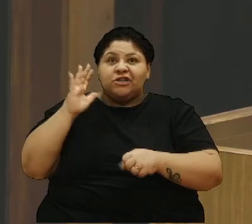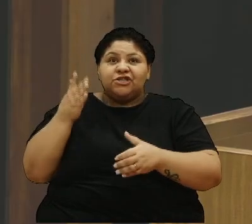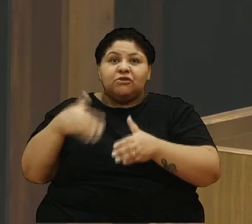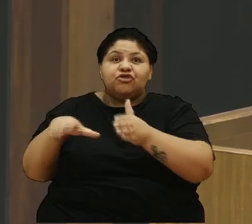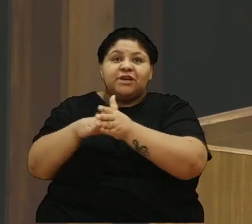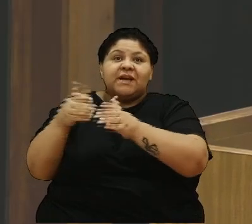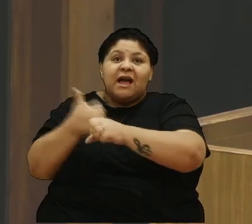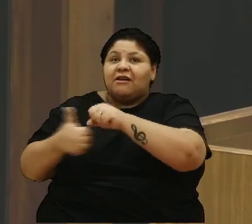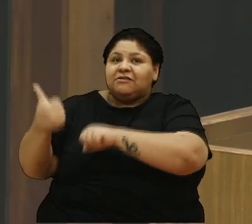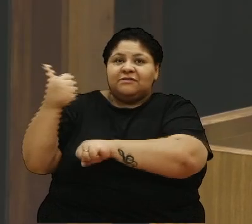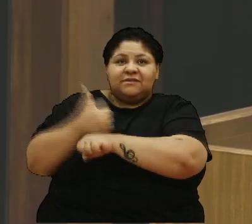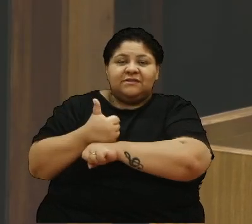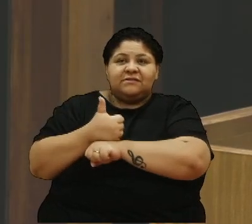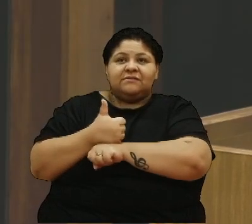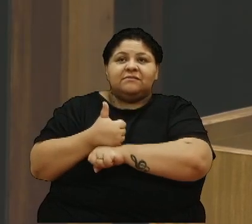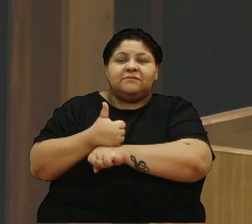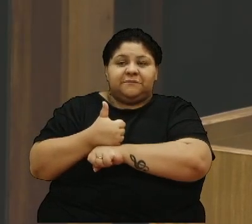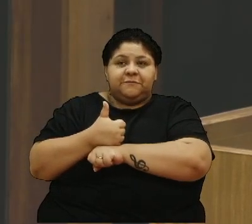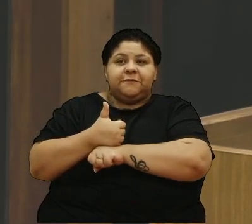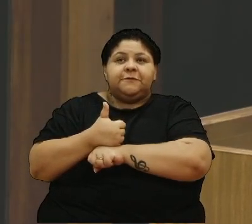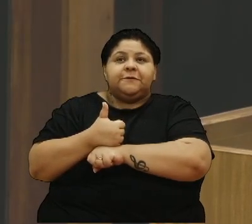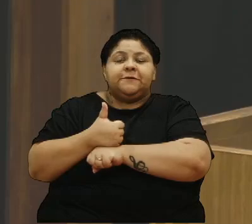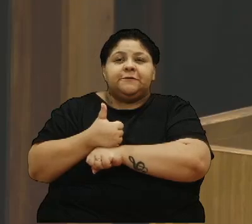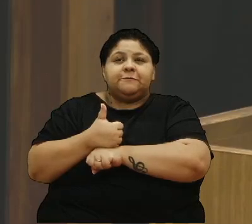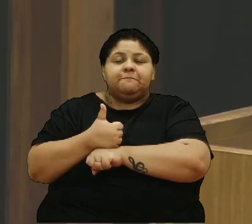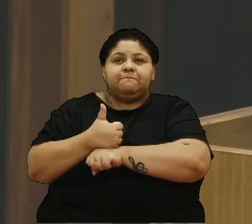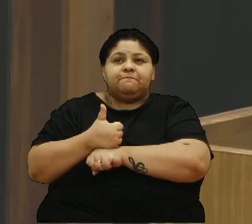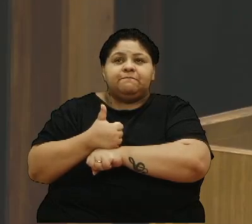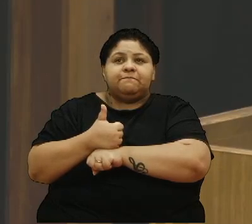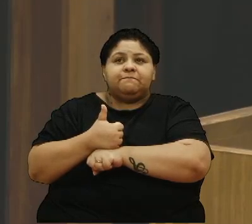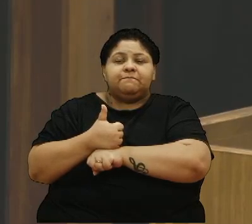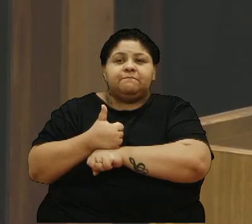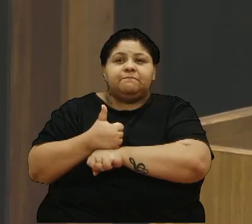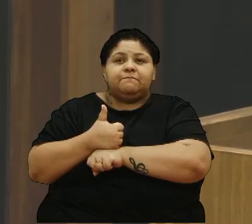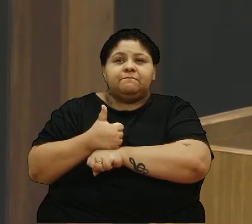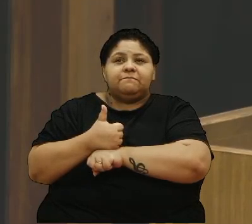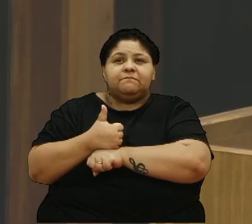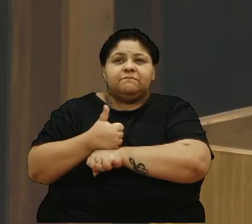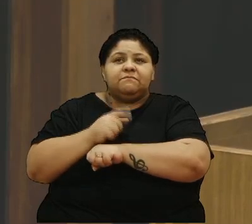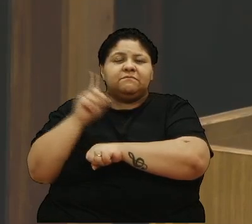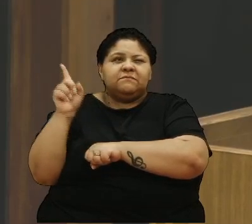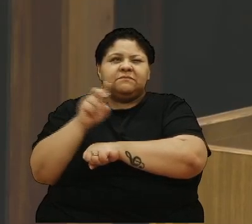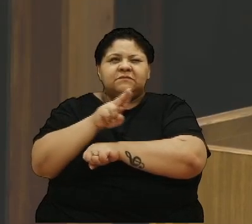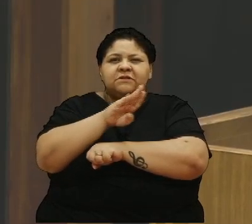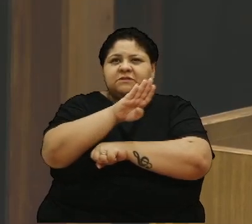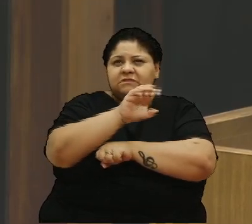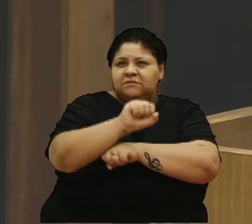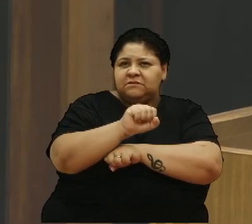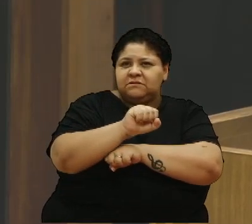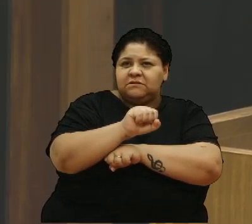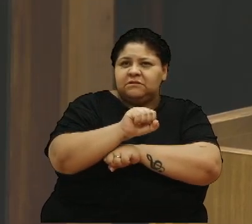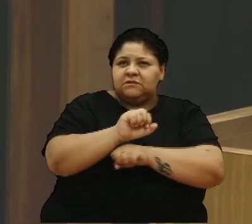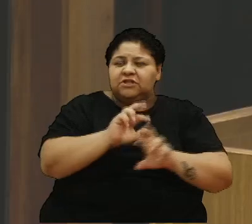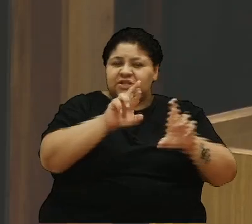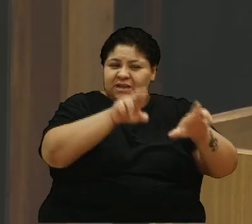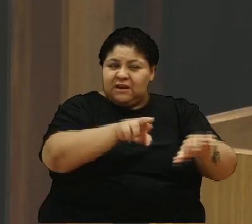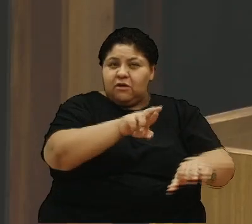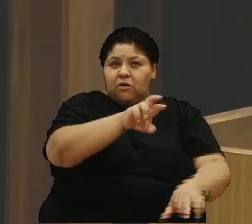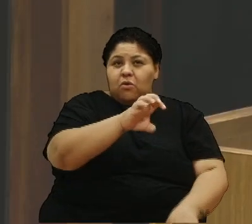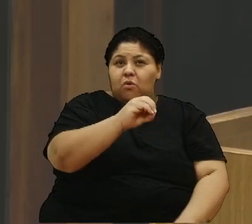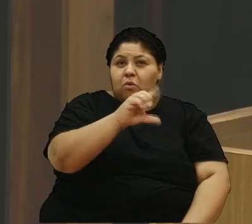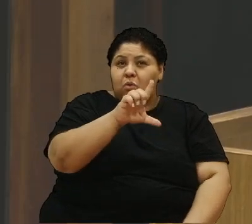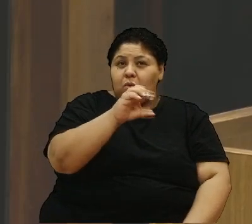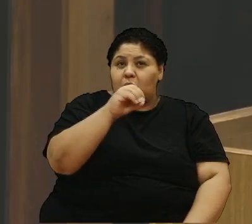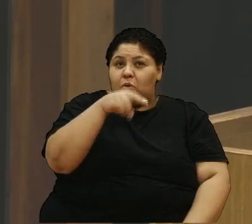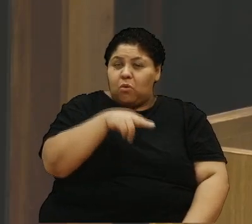seguir. Ainda na campanha do faltômetro. Isso lá na UBS, isso deve ser na região Reolon, é que não está.